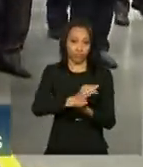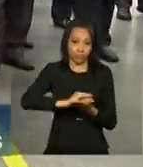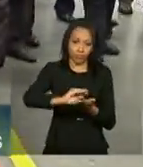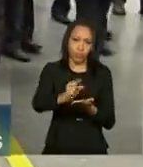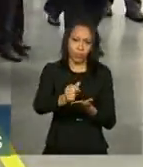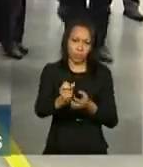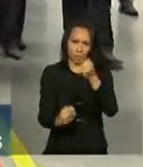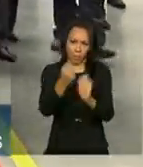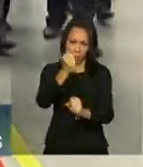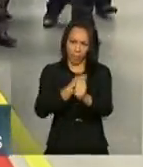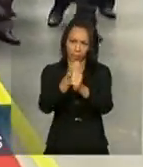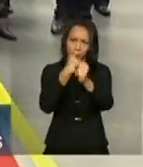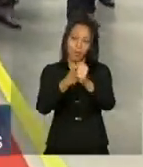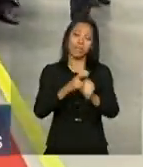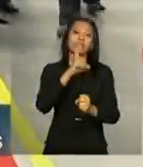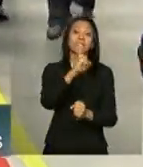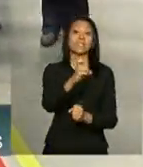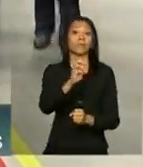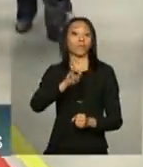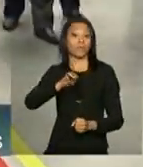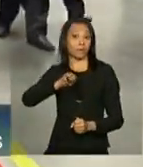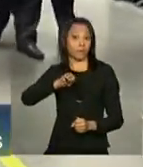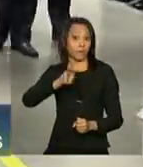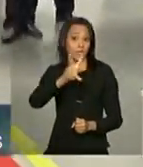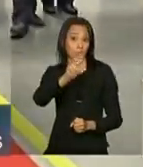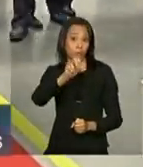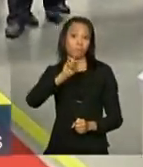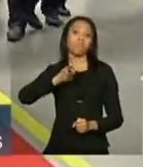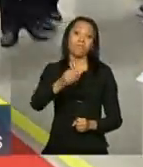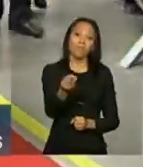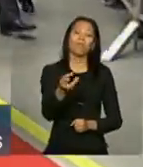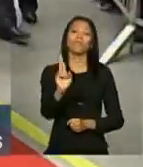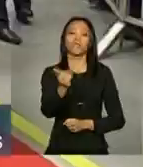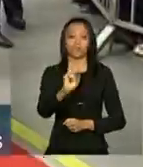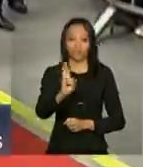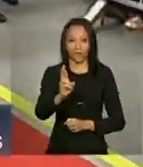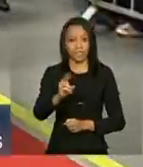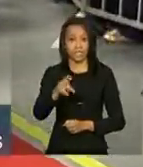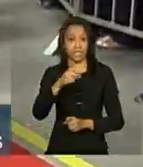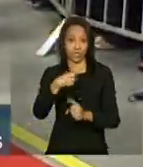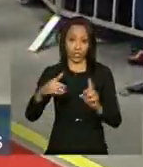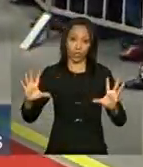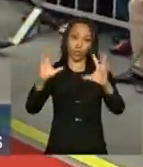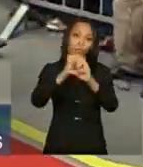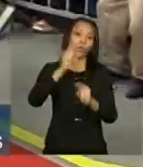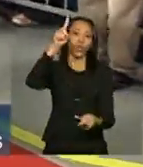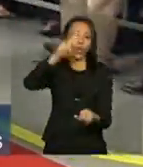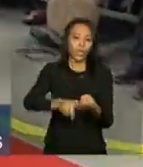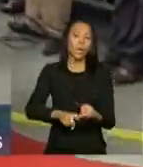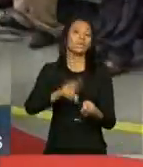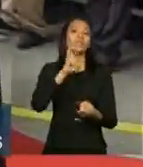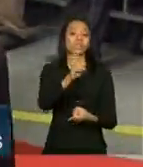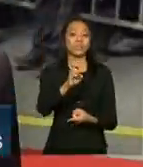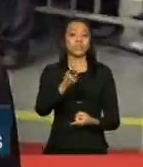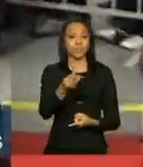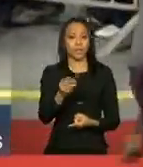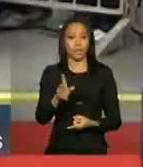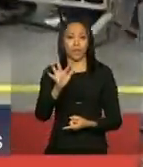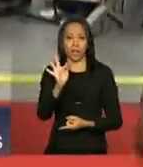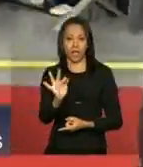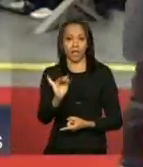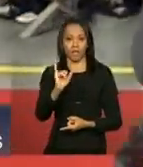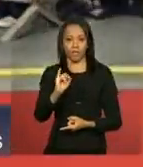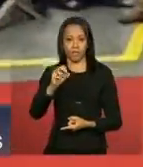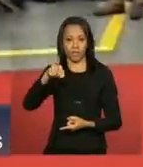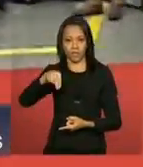de 50 milhões de reais e desse total, 5 milhões foram financiados pela FINEP,